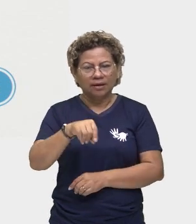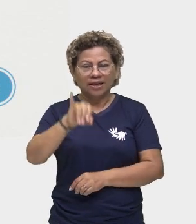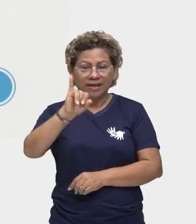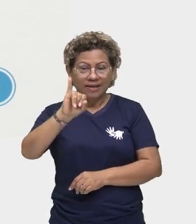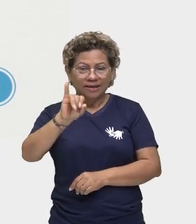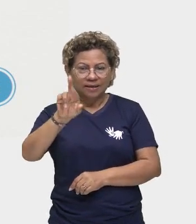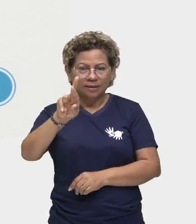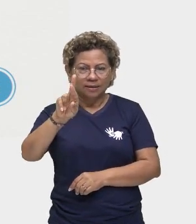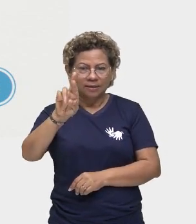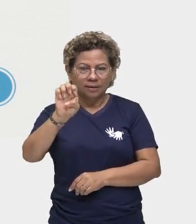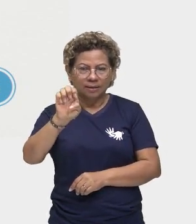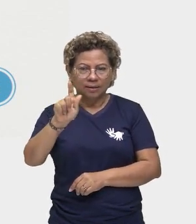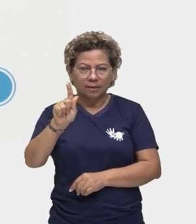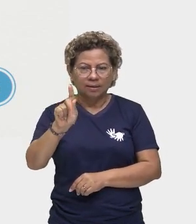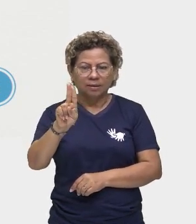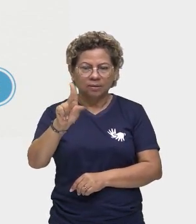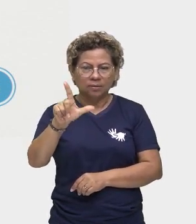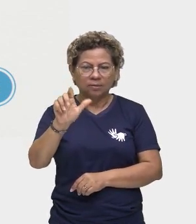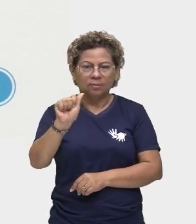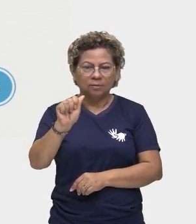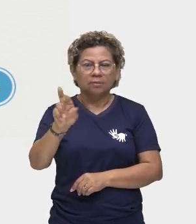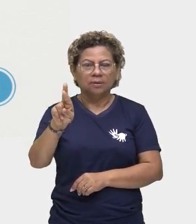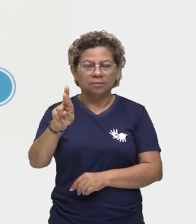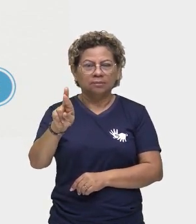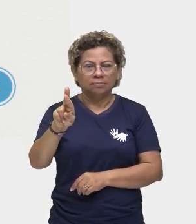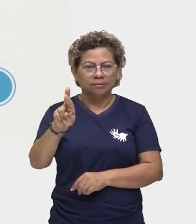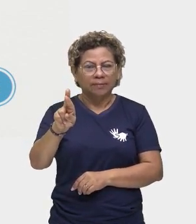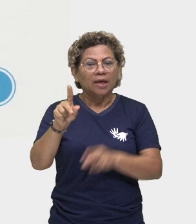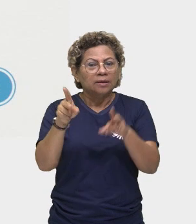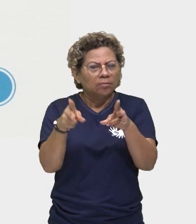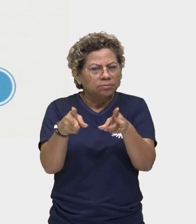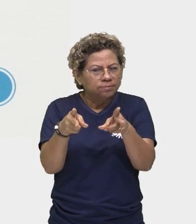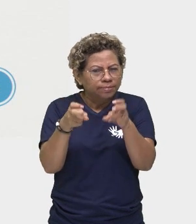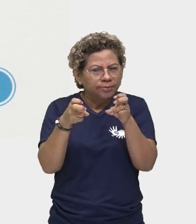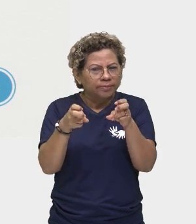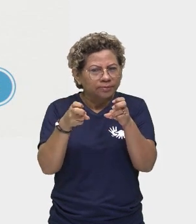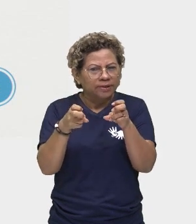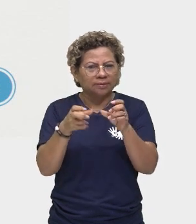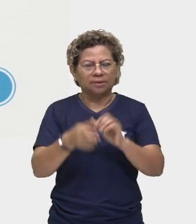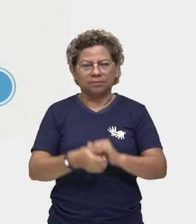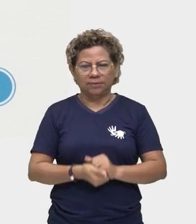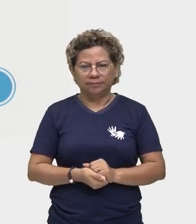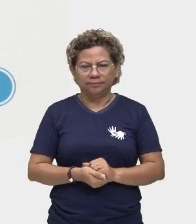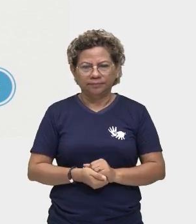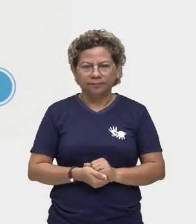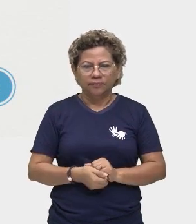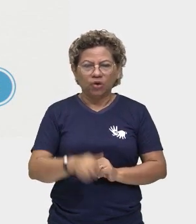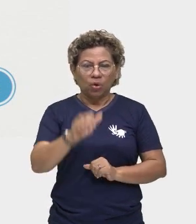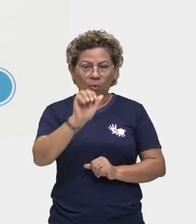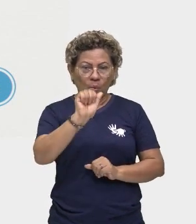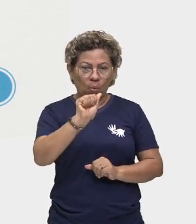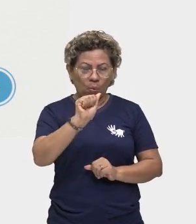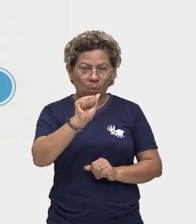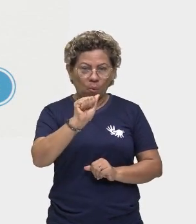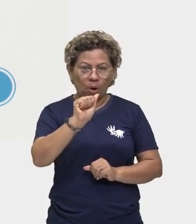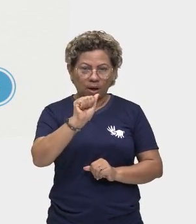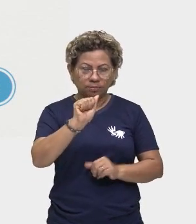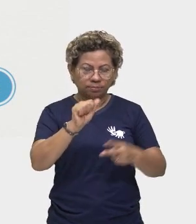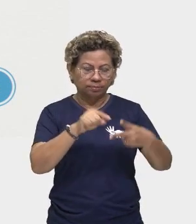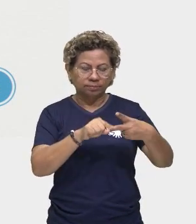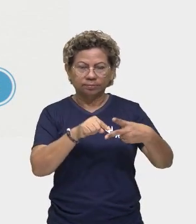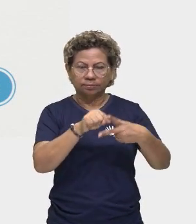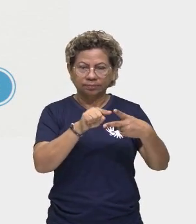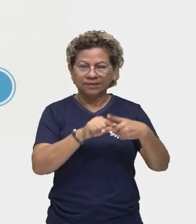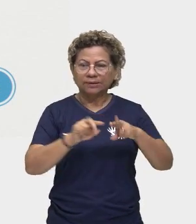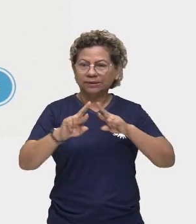Observem. O ângulo A do vértice A é diferente do ângulo do vértice B, que